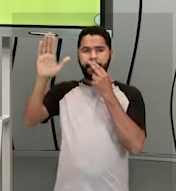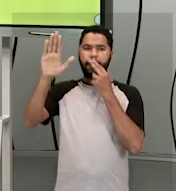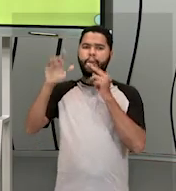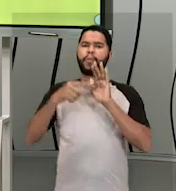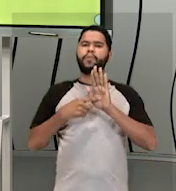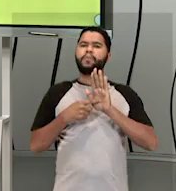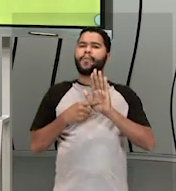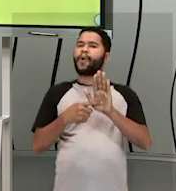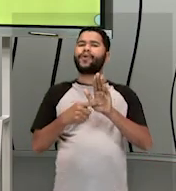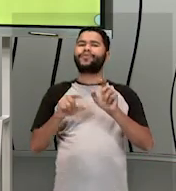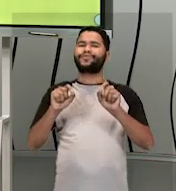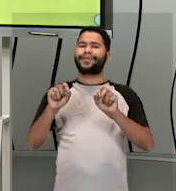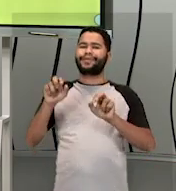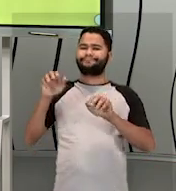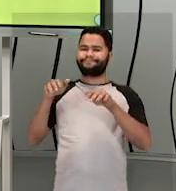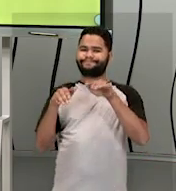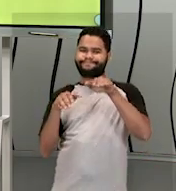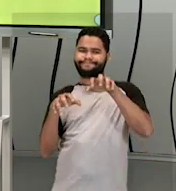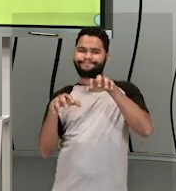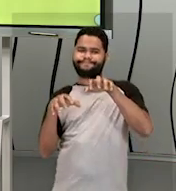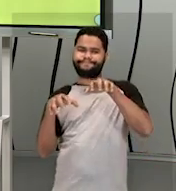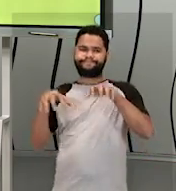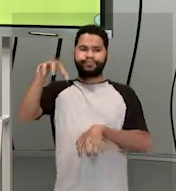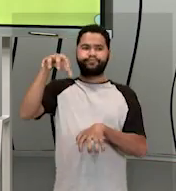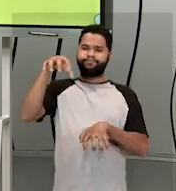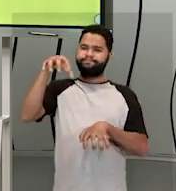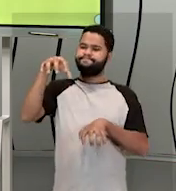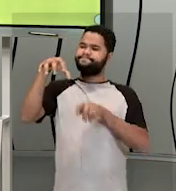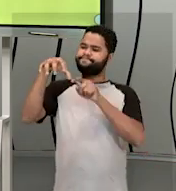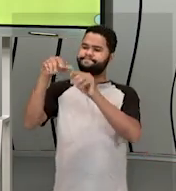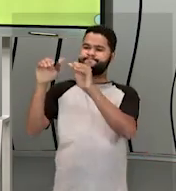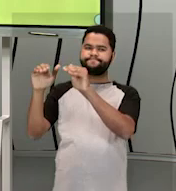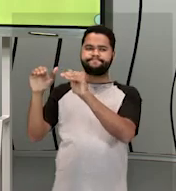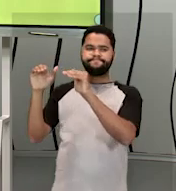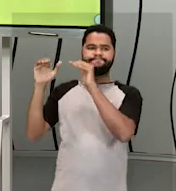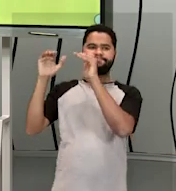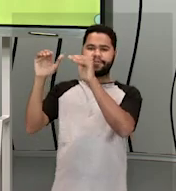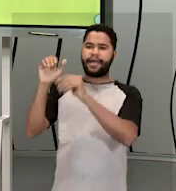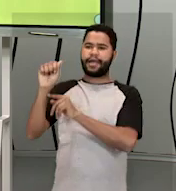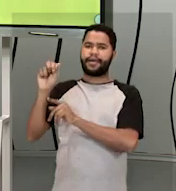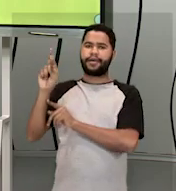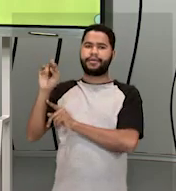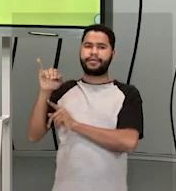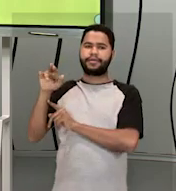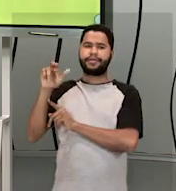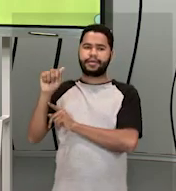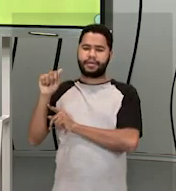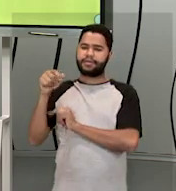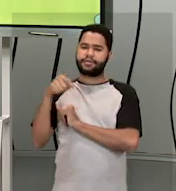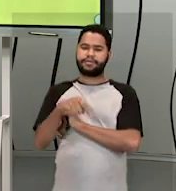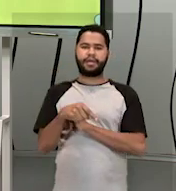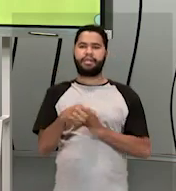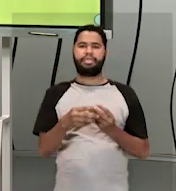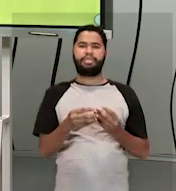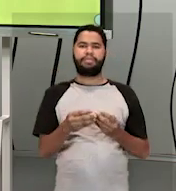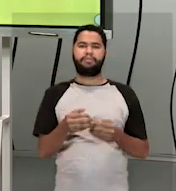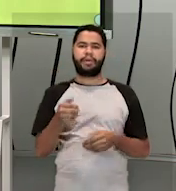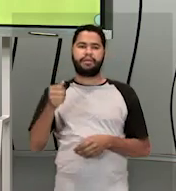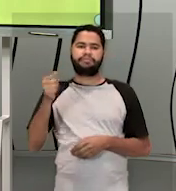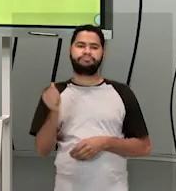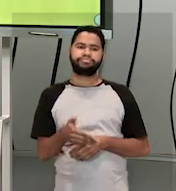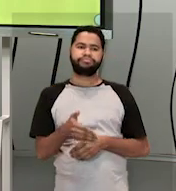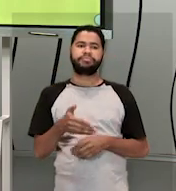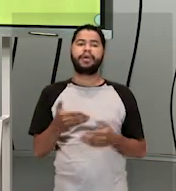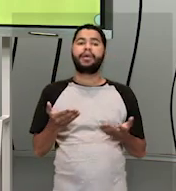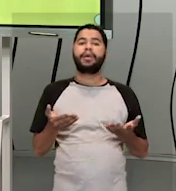uma diferenciação, uma supremacia da raça ariana, e isso é uma das